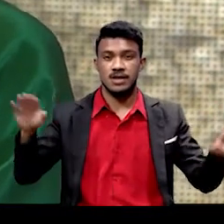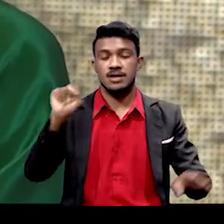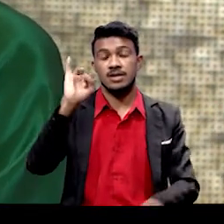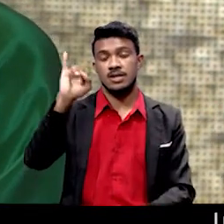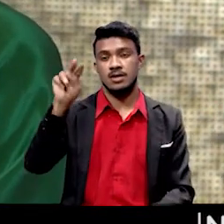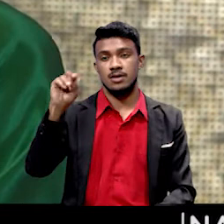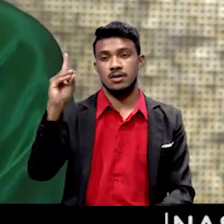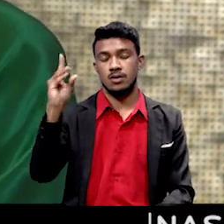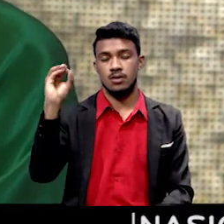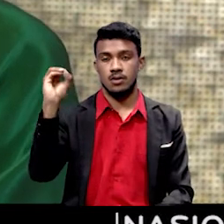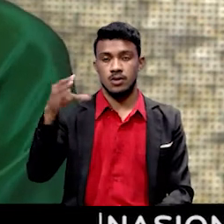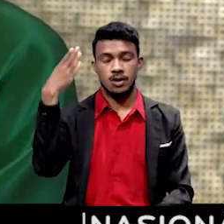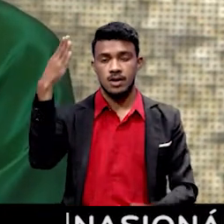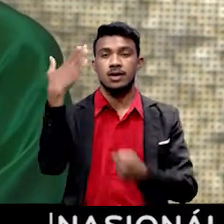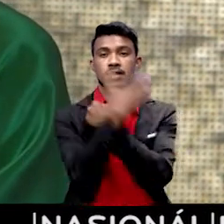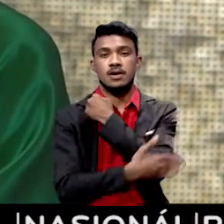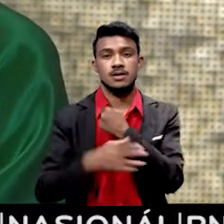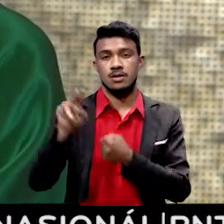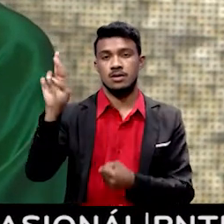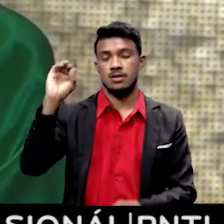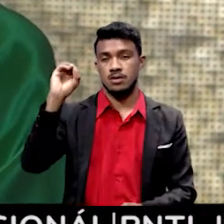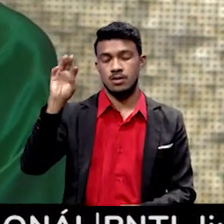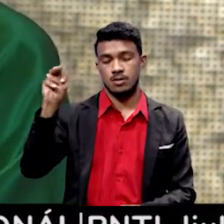Roma, a Igreja é